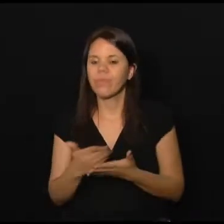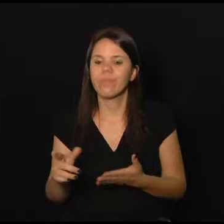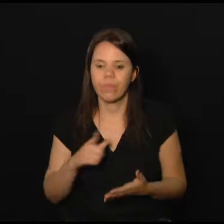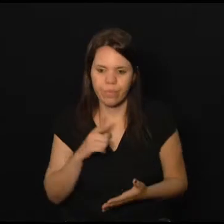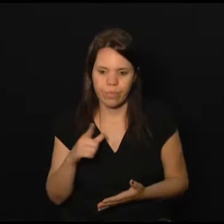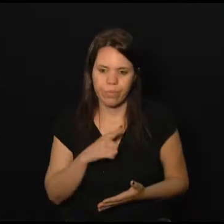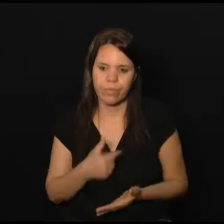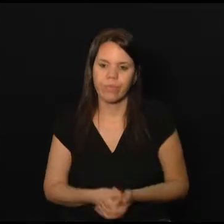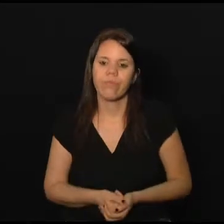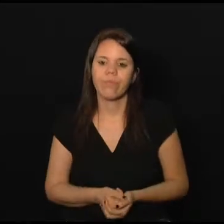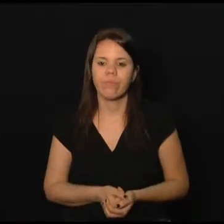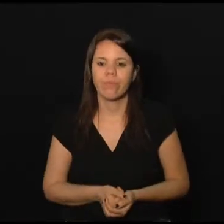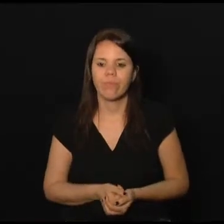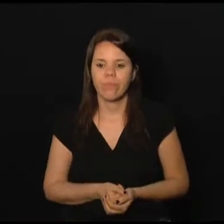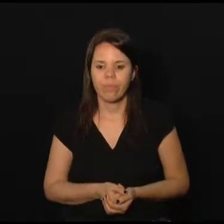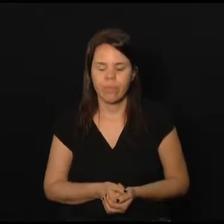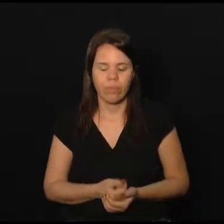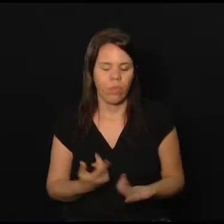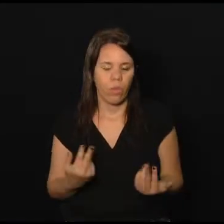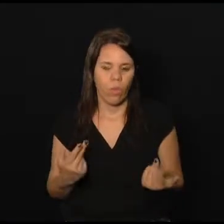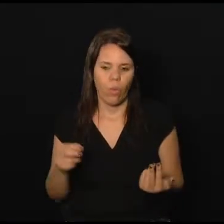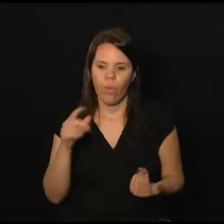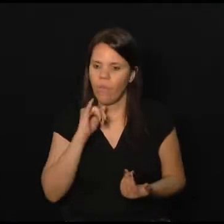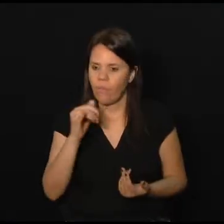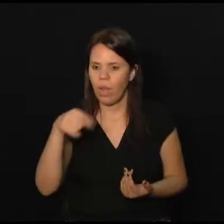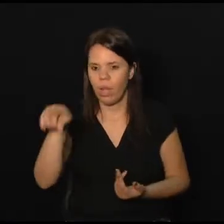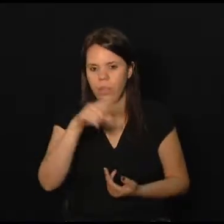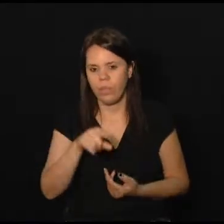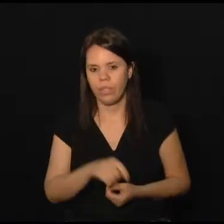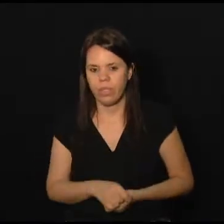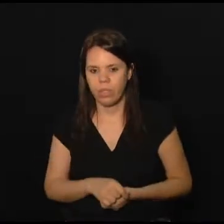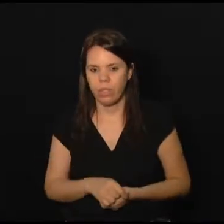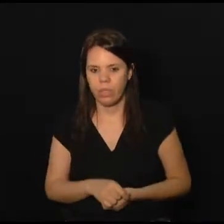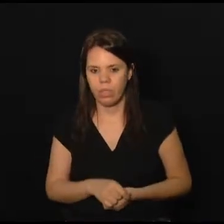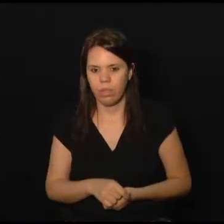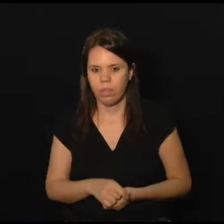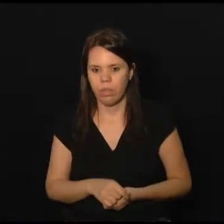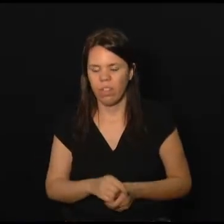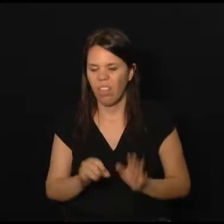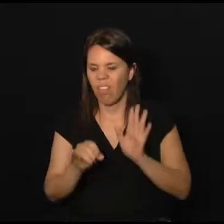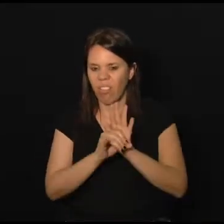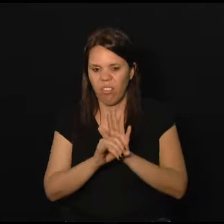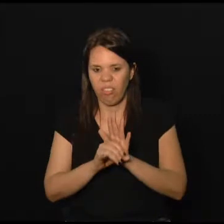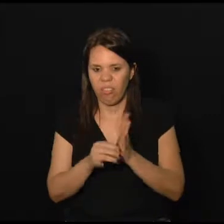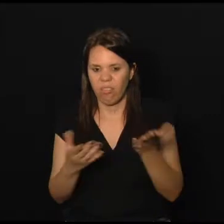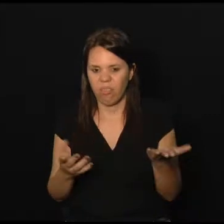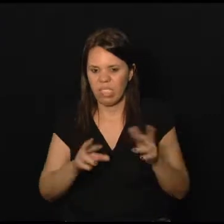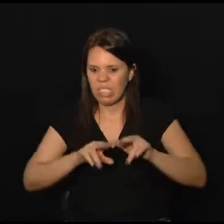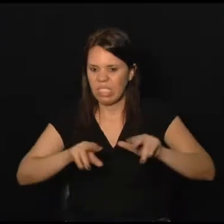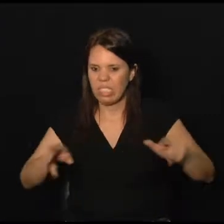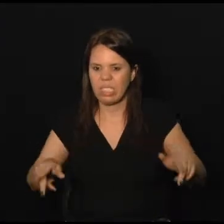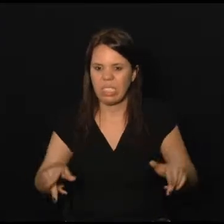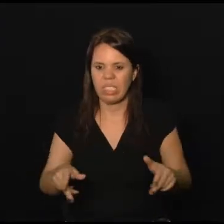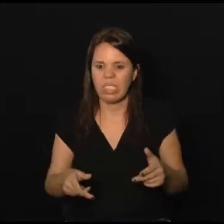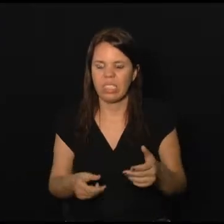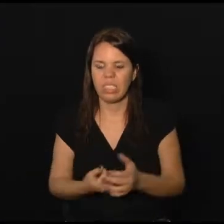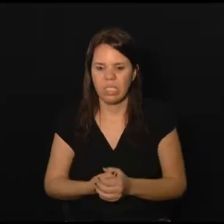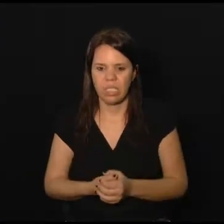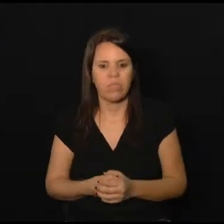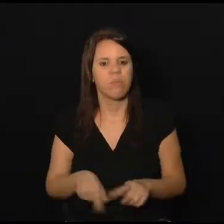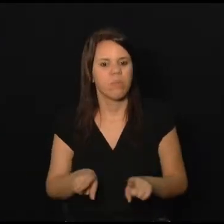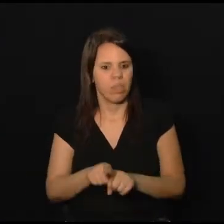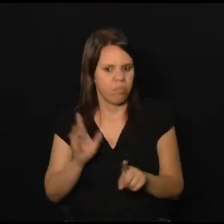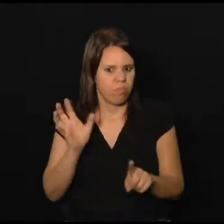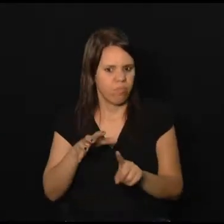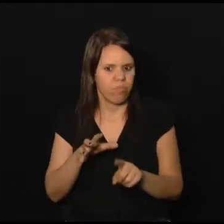Né? E como eu te falei, falamos agora sobre a perda de identidade. E tem várias outras questões que influenciam